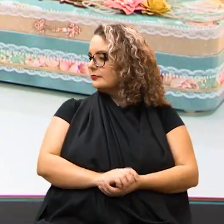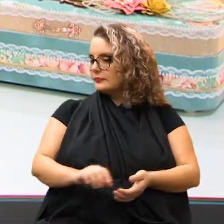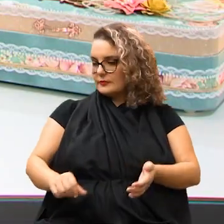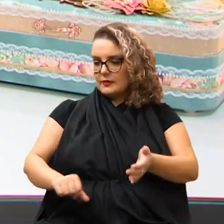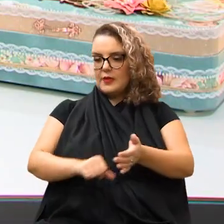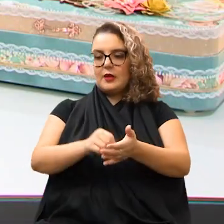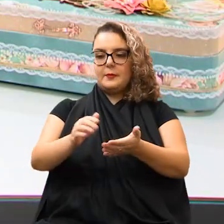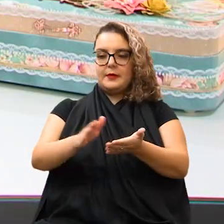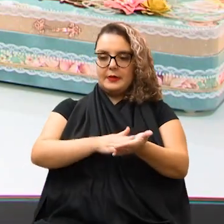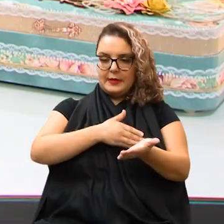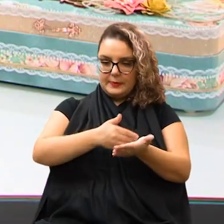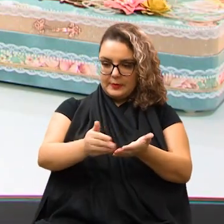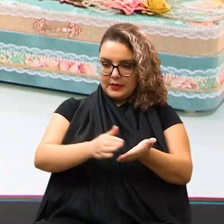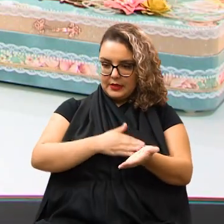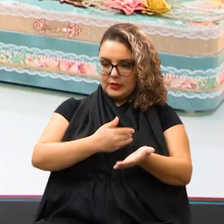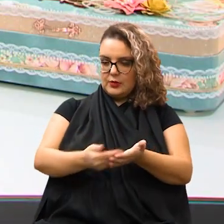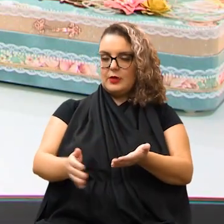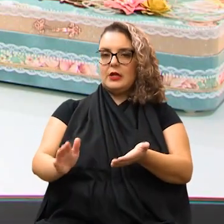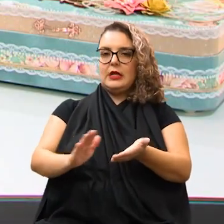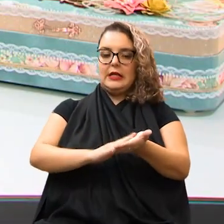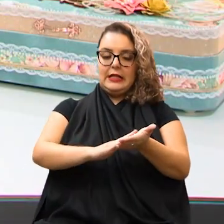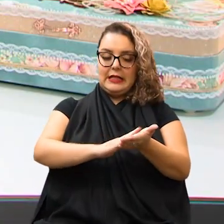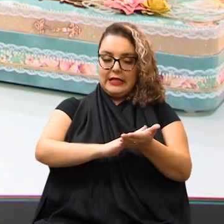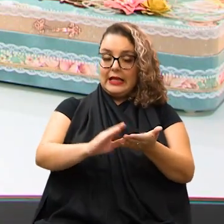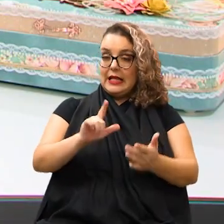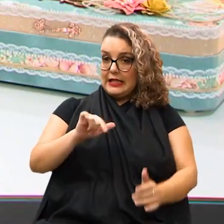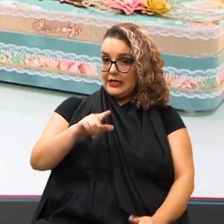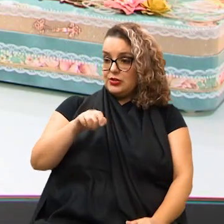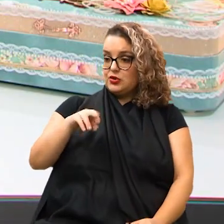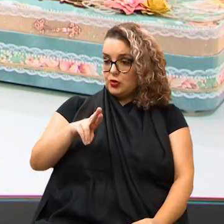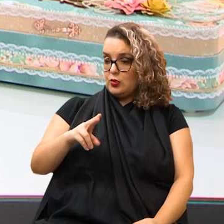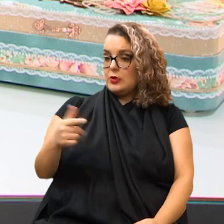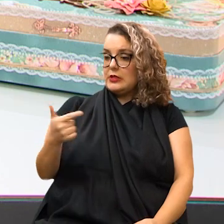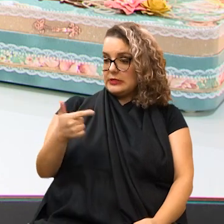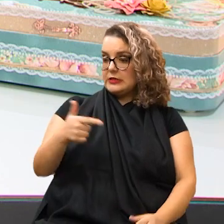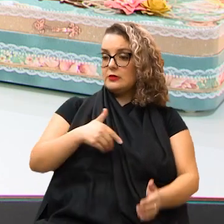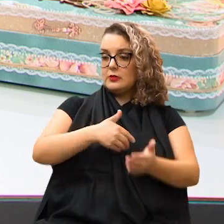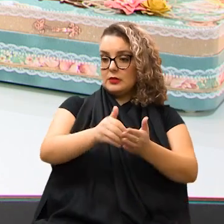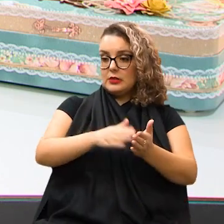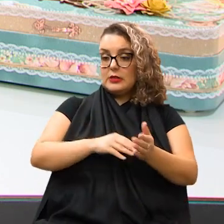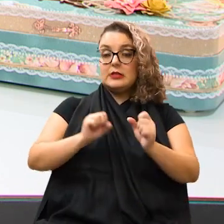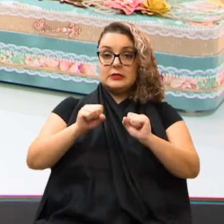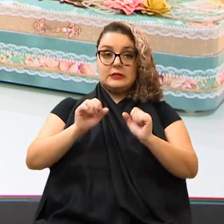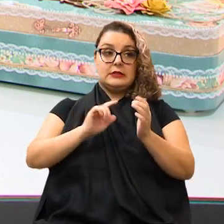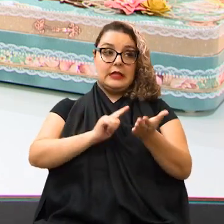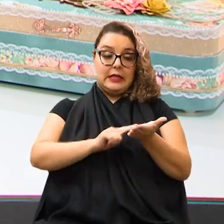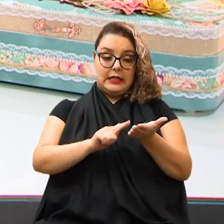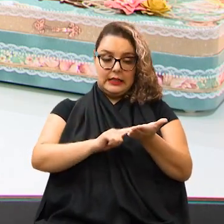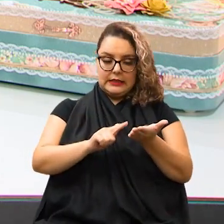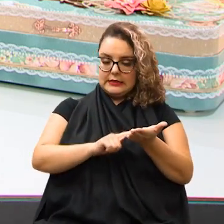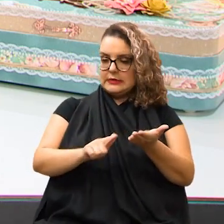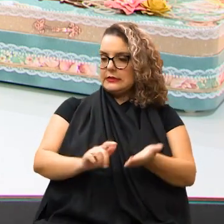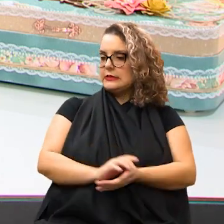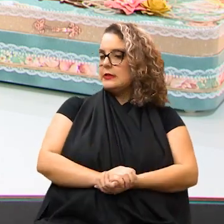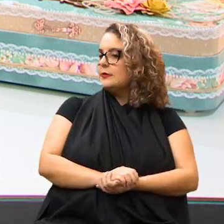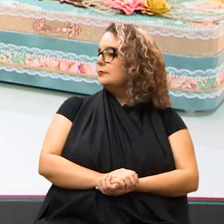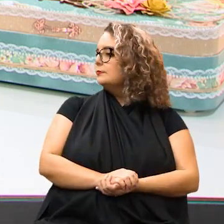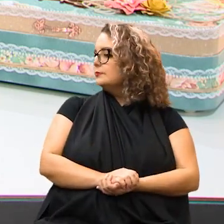Então foi a primeira mão, você lixou e agora vai passar uma segunda mão. Que agora que ela tá lisinha, né?